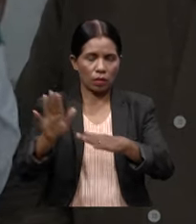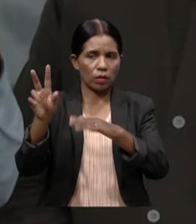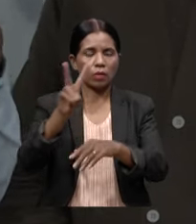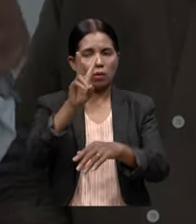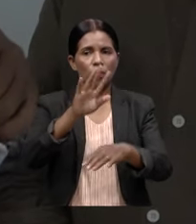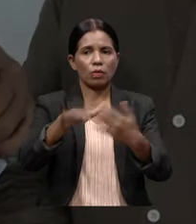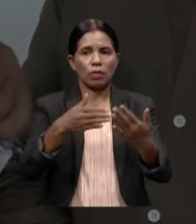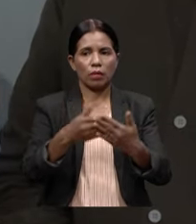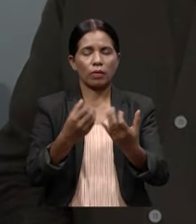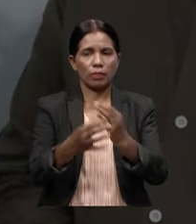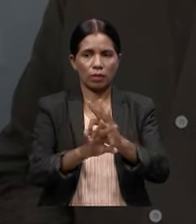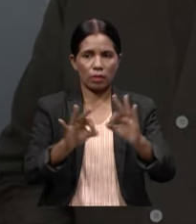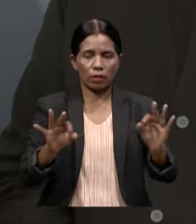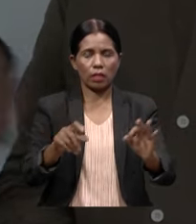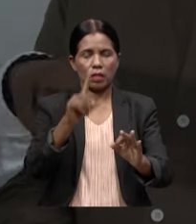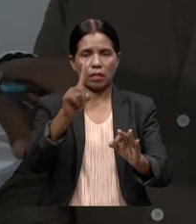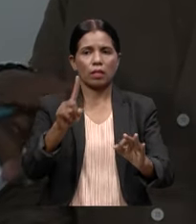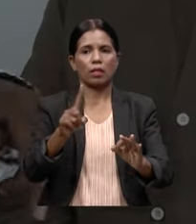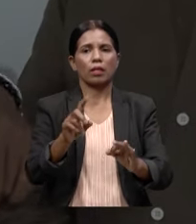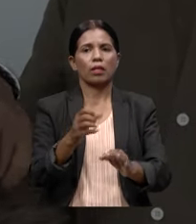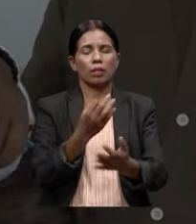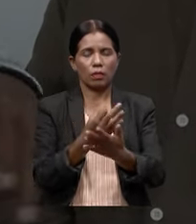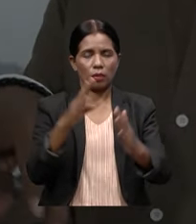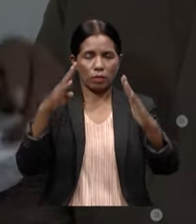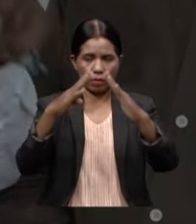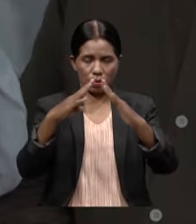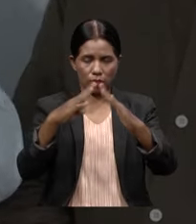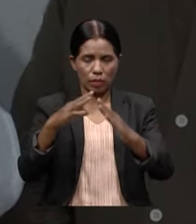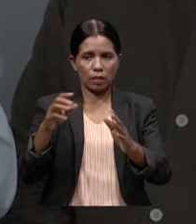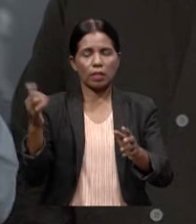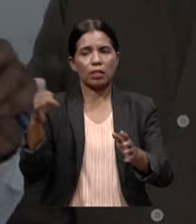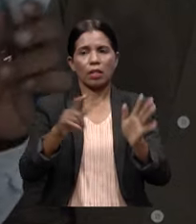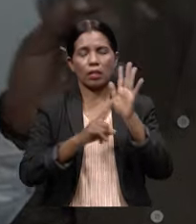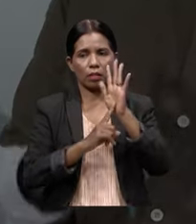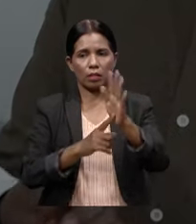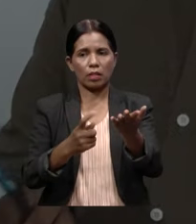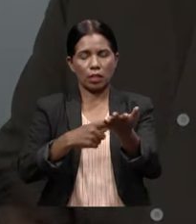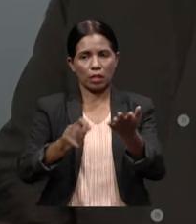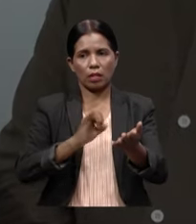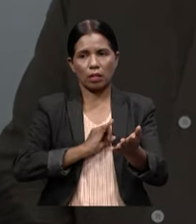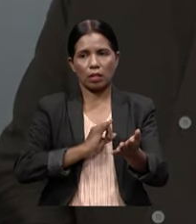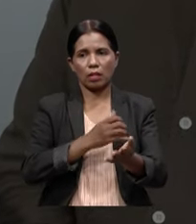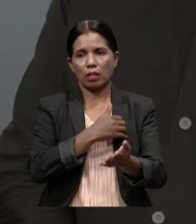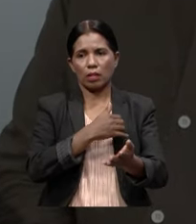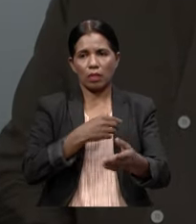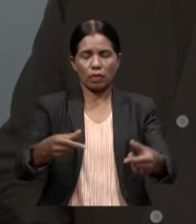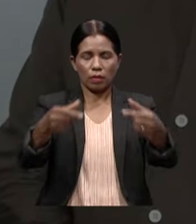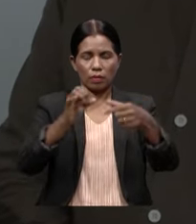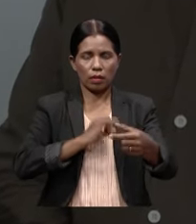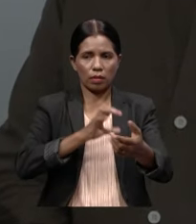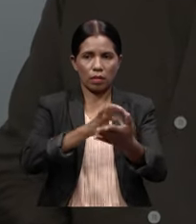hotu foi uma carremata para tu, ida uma foi uma ca será pública e técnico será o se dá a formar para a